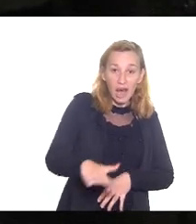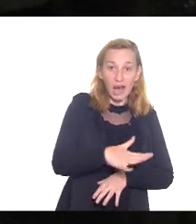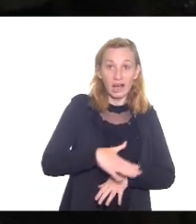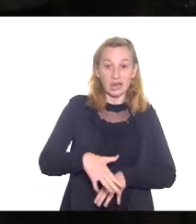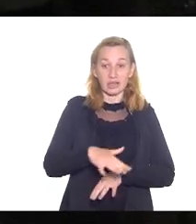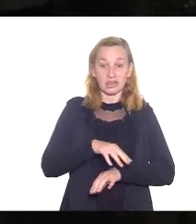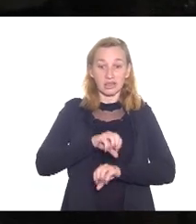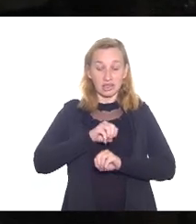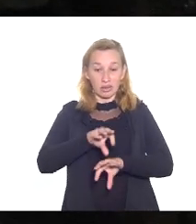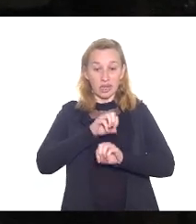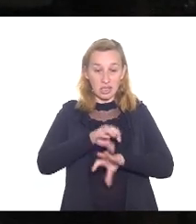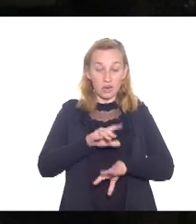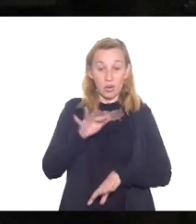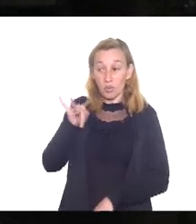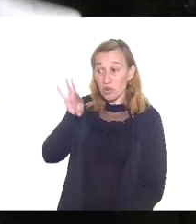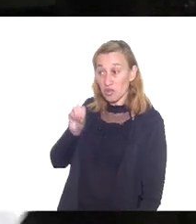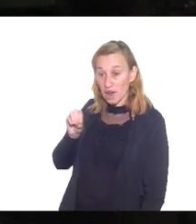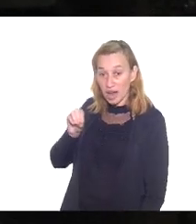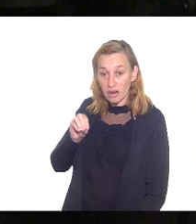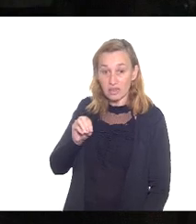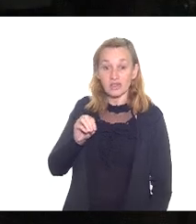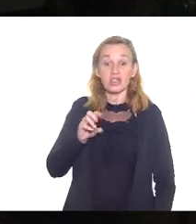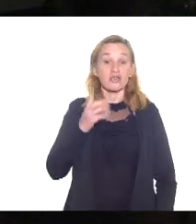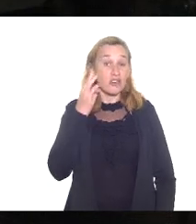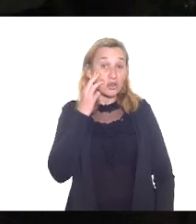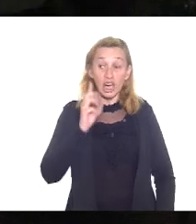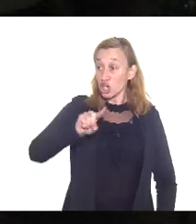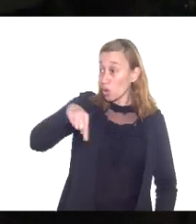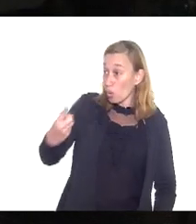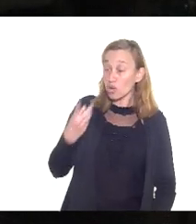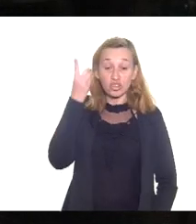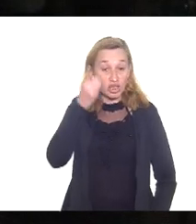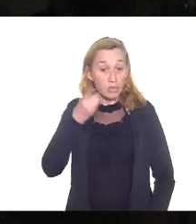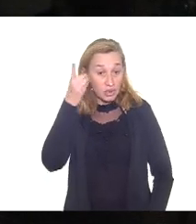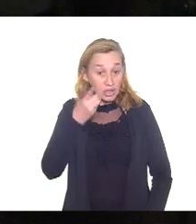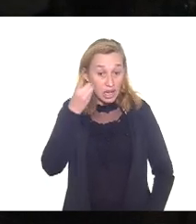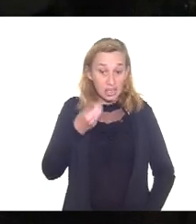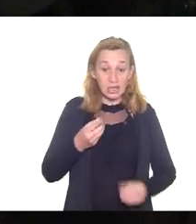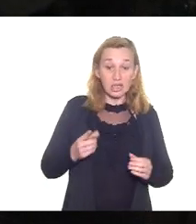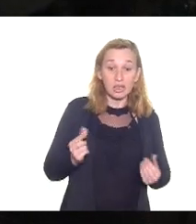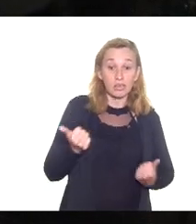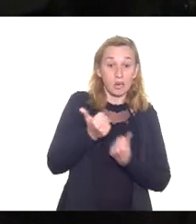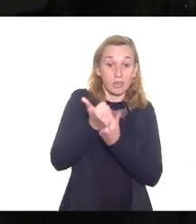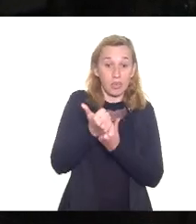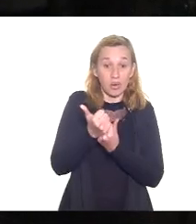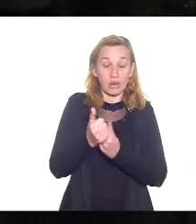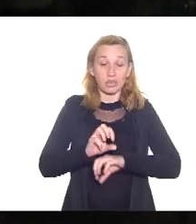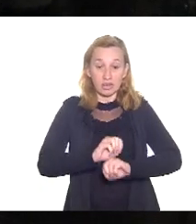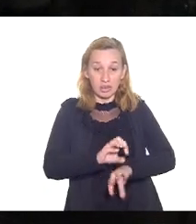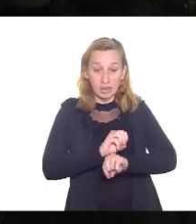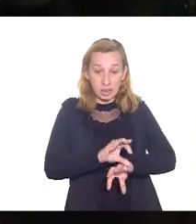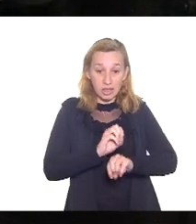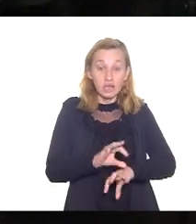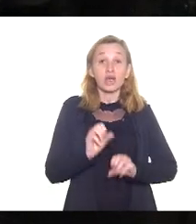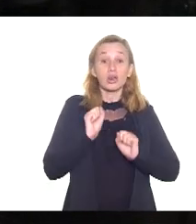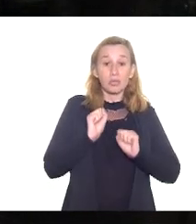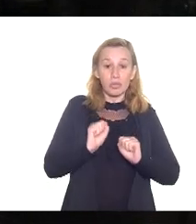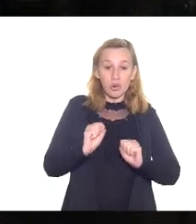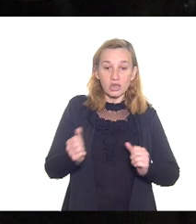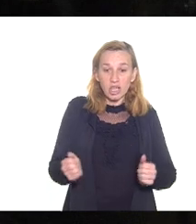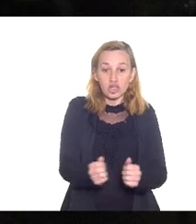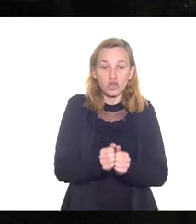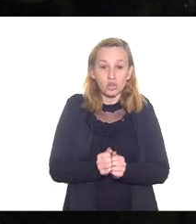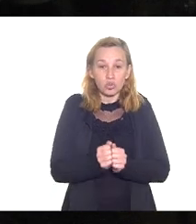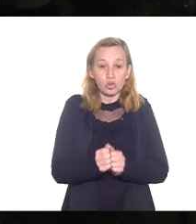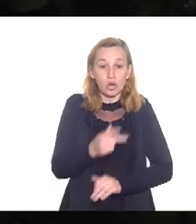Serafini, assim como Valdeque e demais outros defensores da educação aqui, que possam encampar isso juntamente